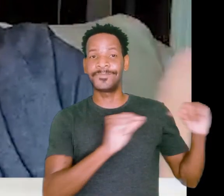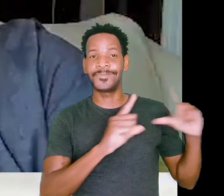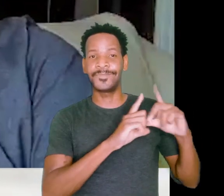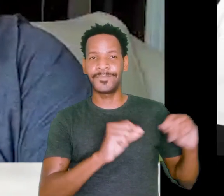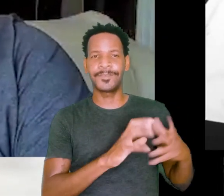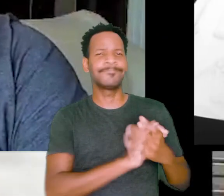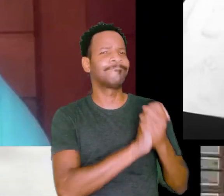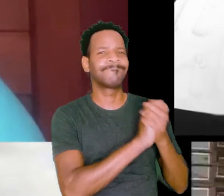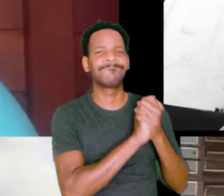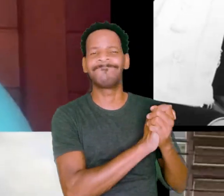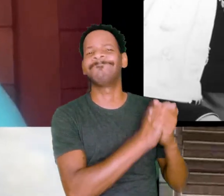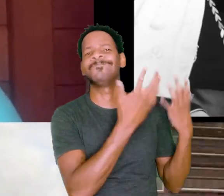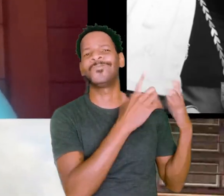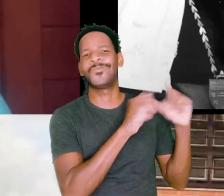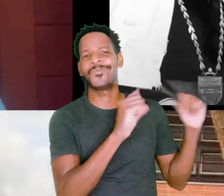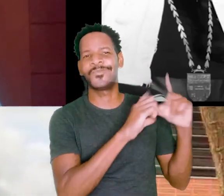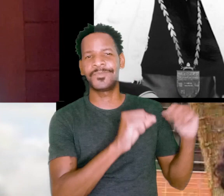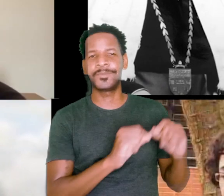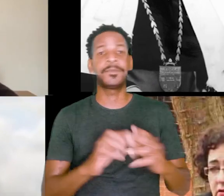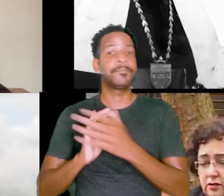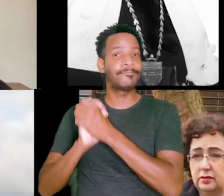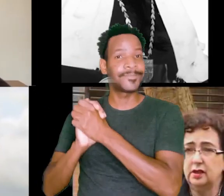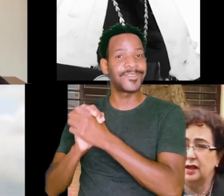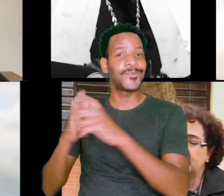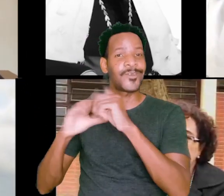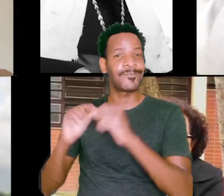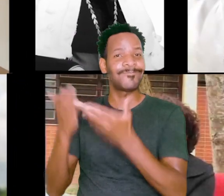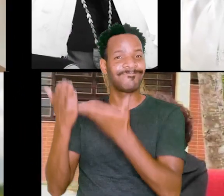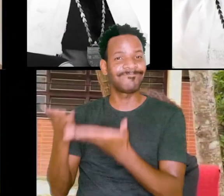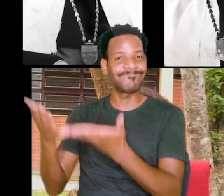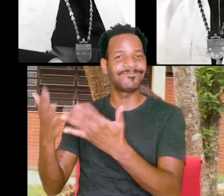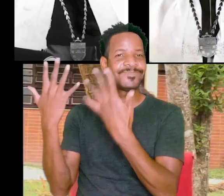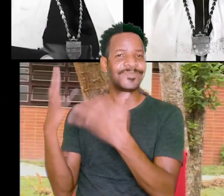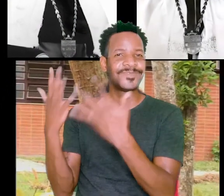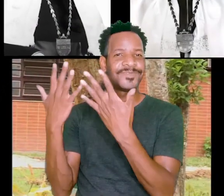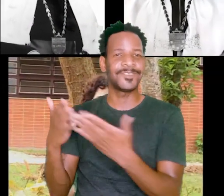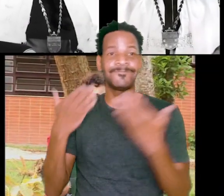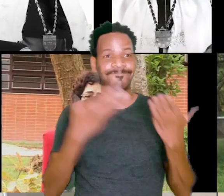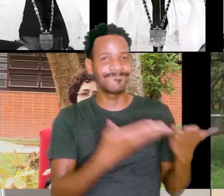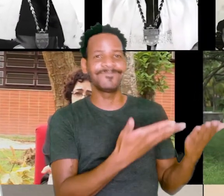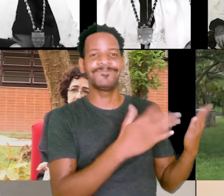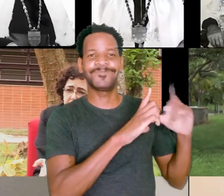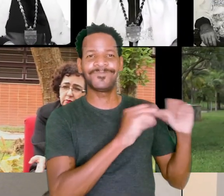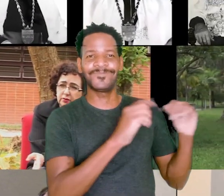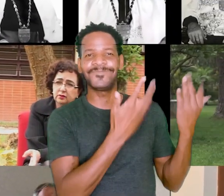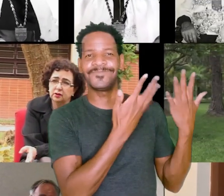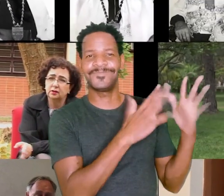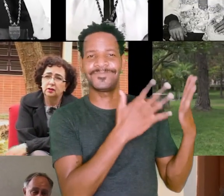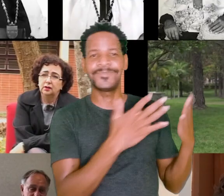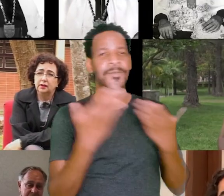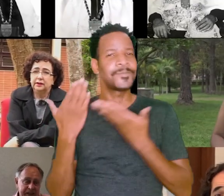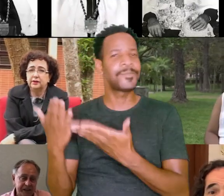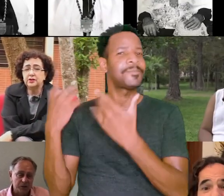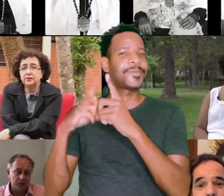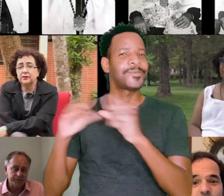Parabéns, UFJF! Parabéns, UFJF! Parabéns, UFJF! Parabéns, UFJF! Parabéns,